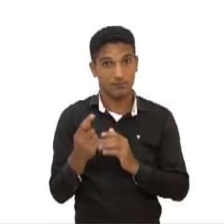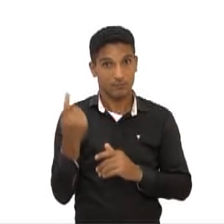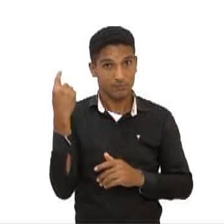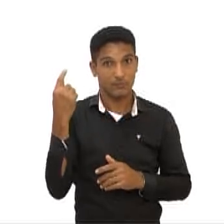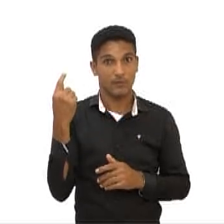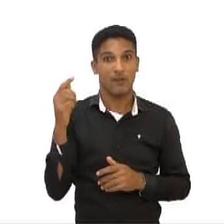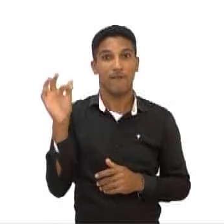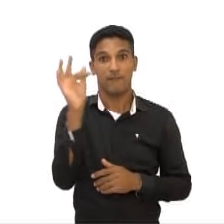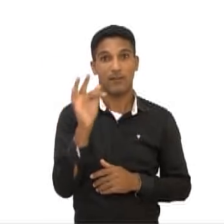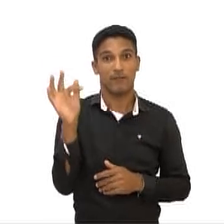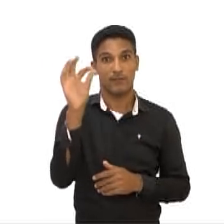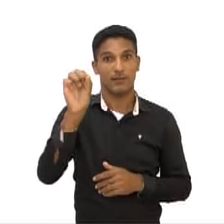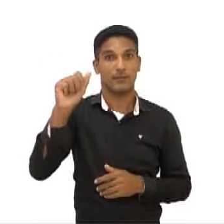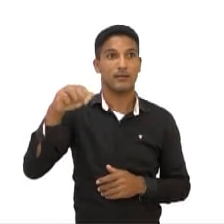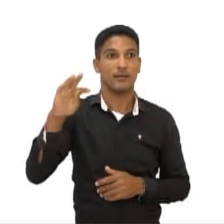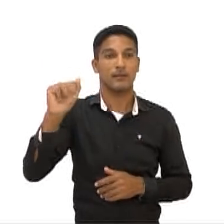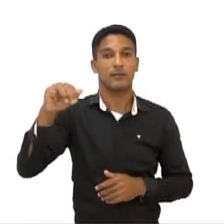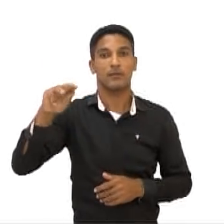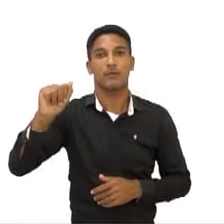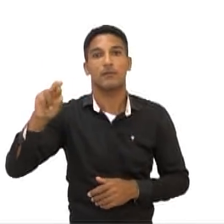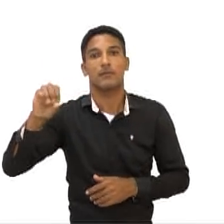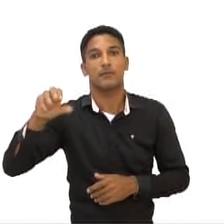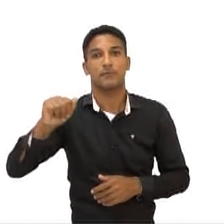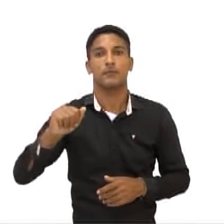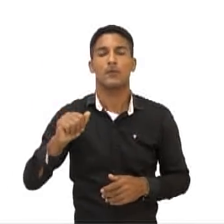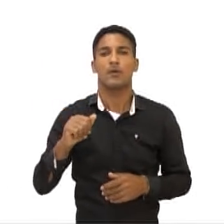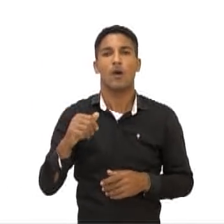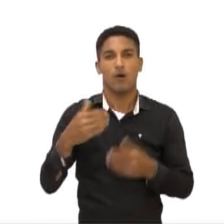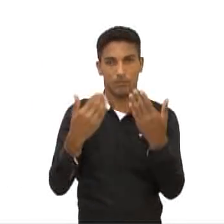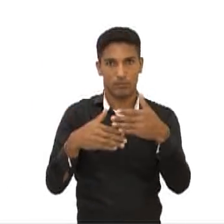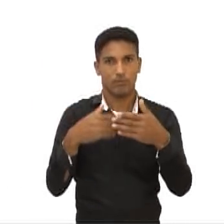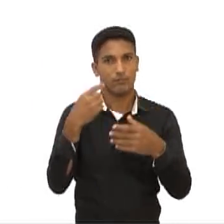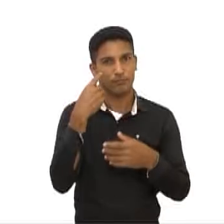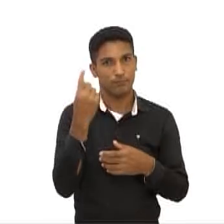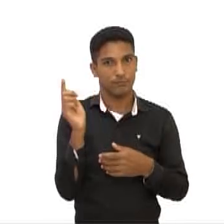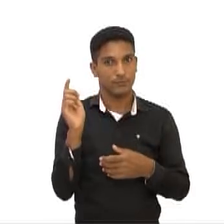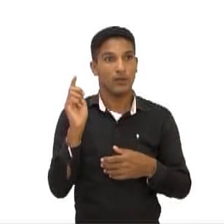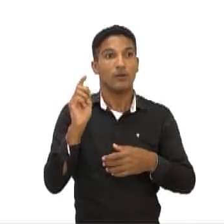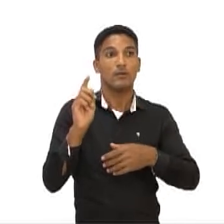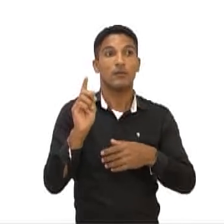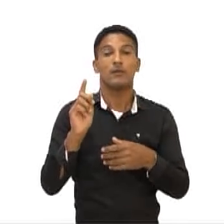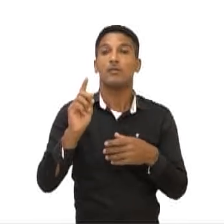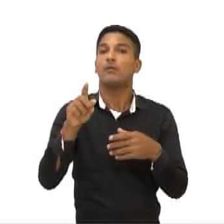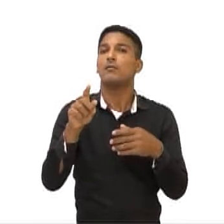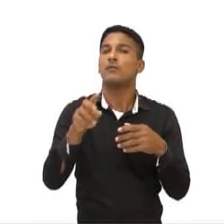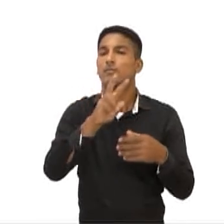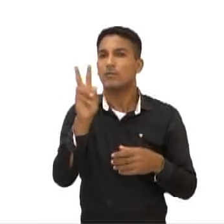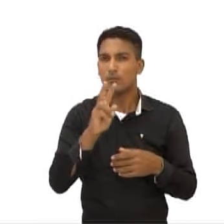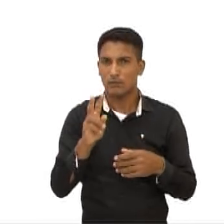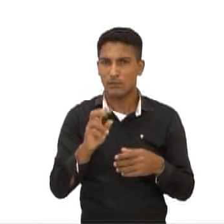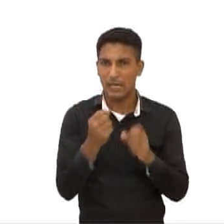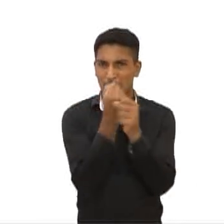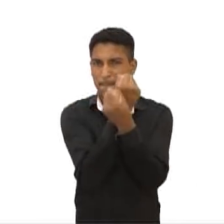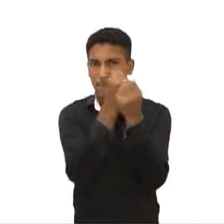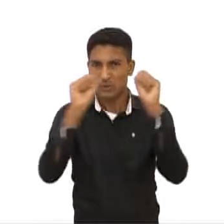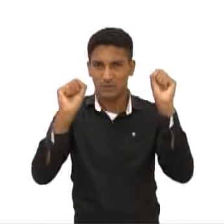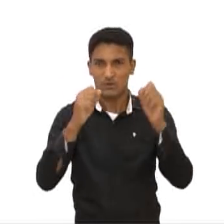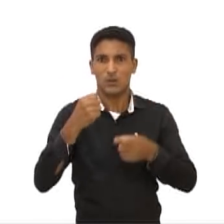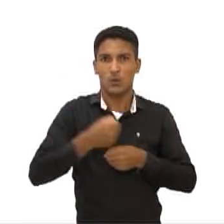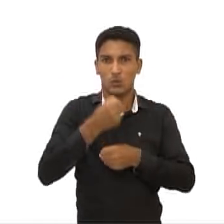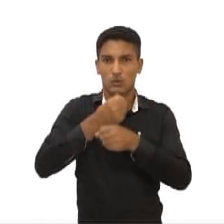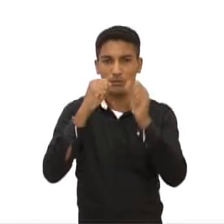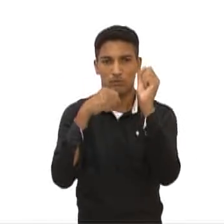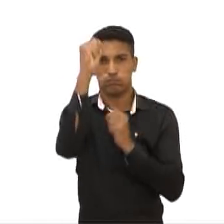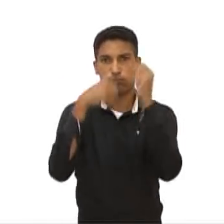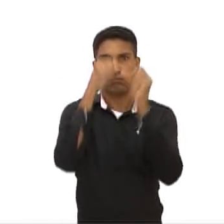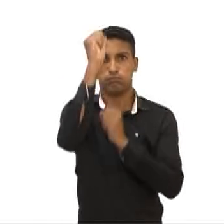Maria. Ele fala o seguinte, considere as afirmações. Afirmação 1, é impossível construir uma máquina térmica que operando